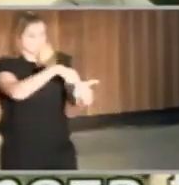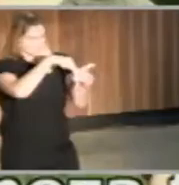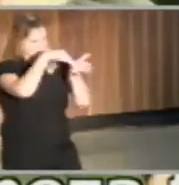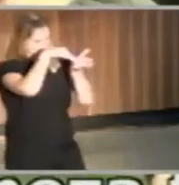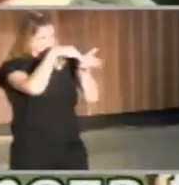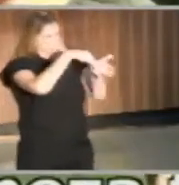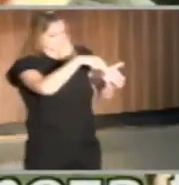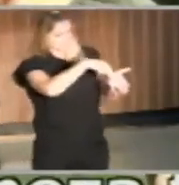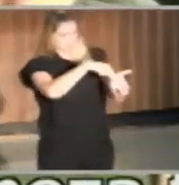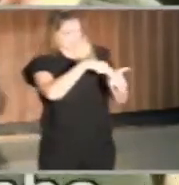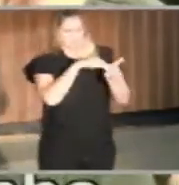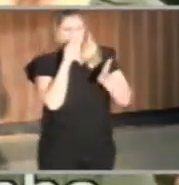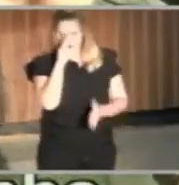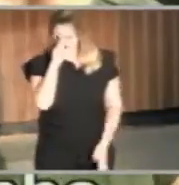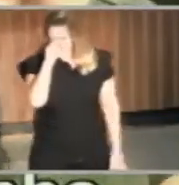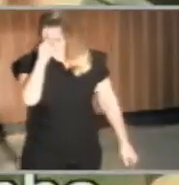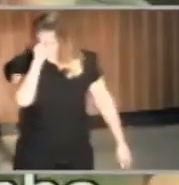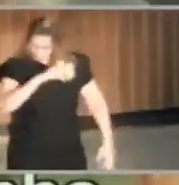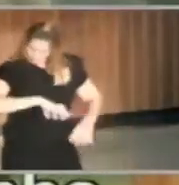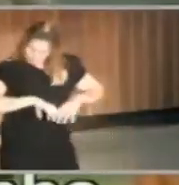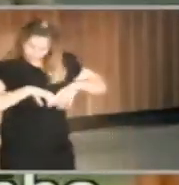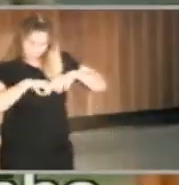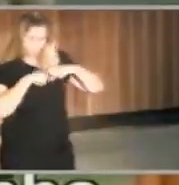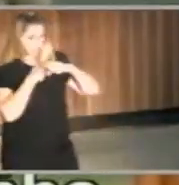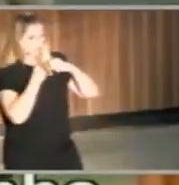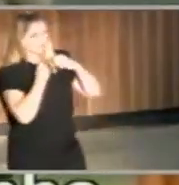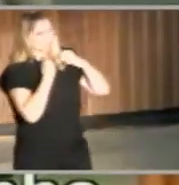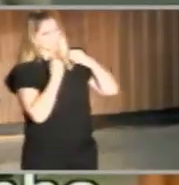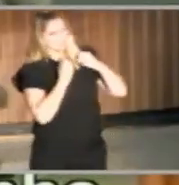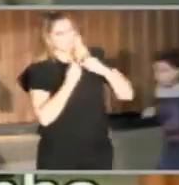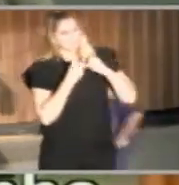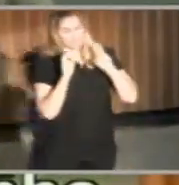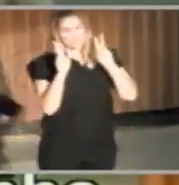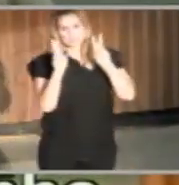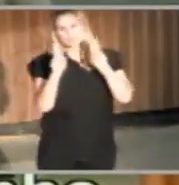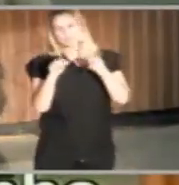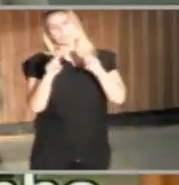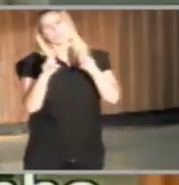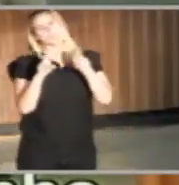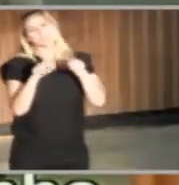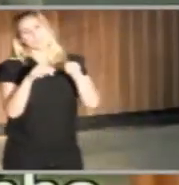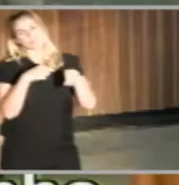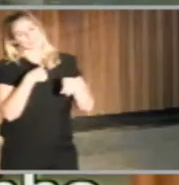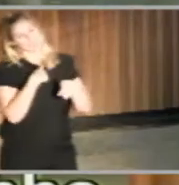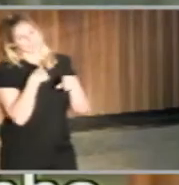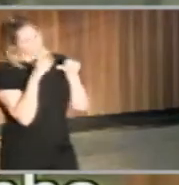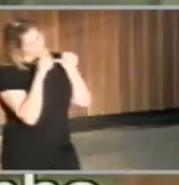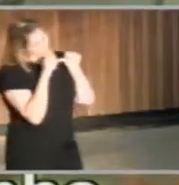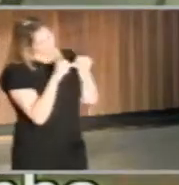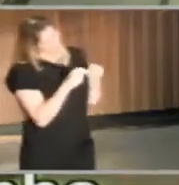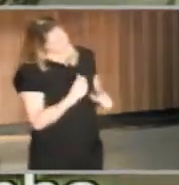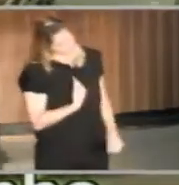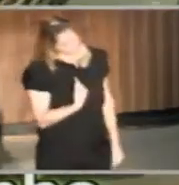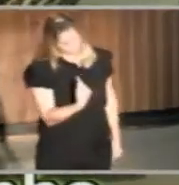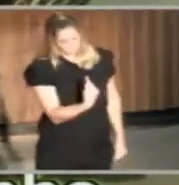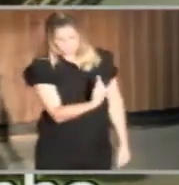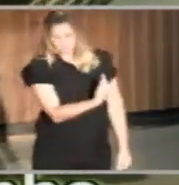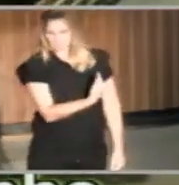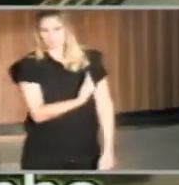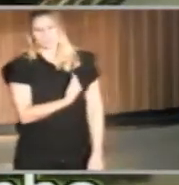firmeza tal que nunca estou